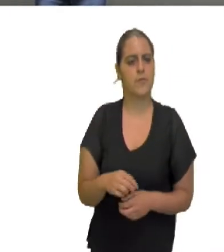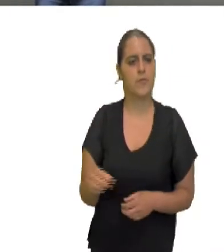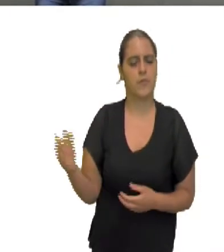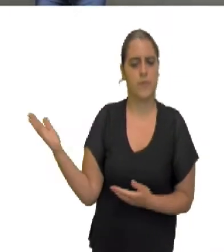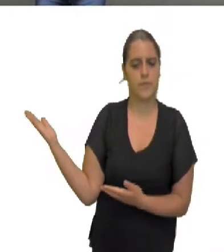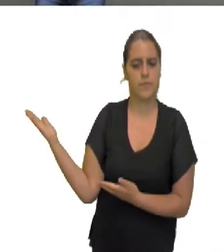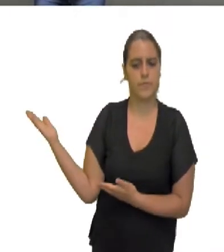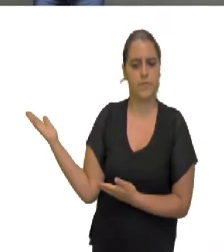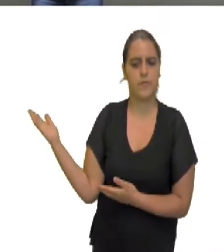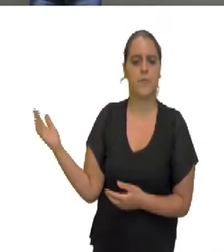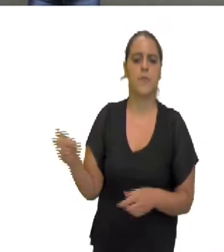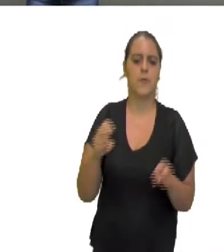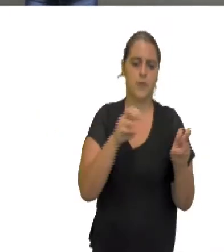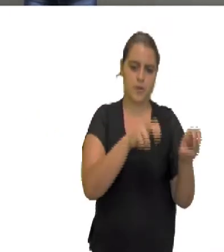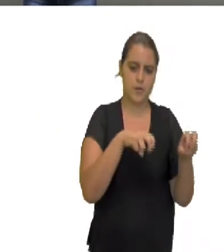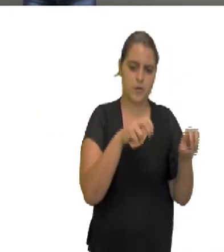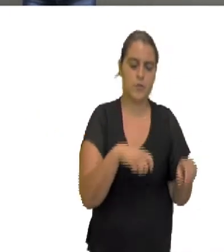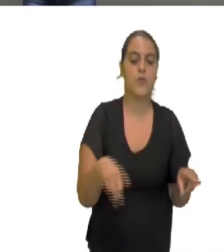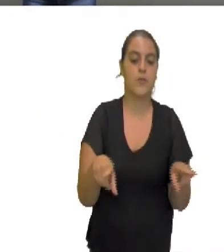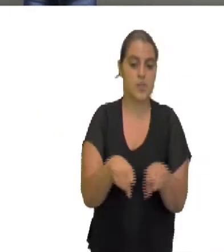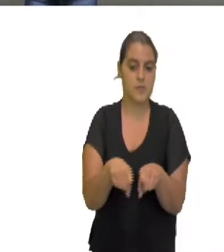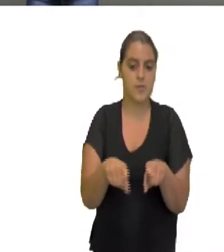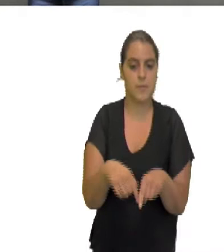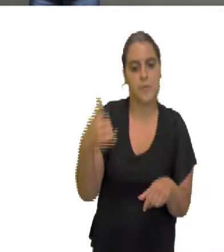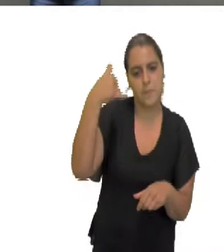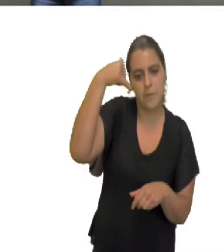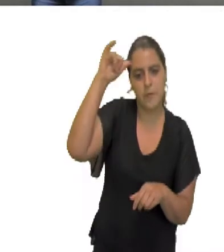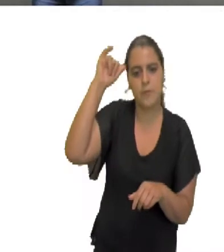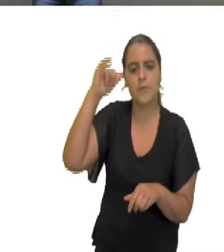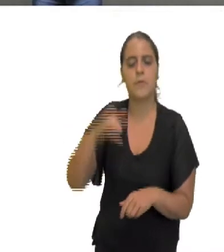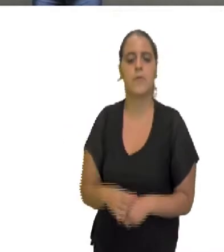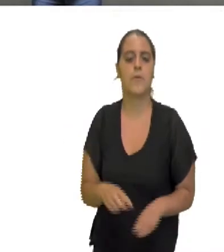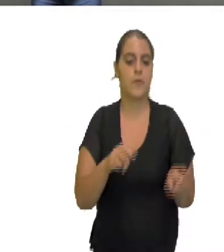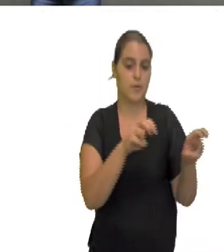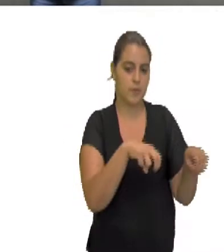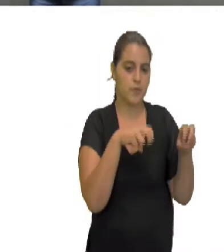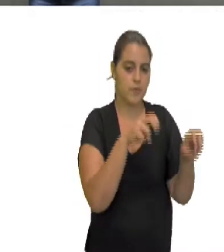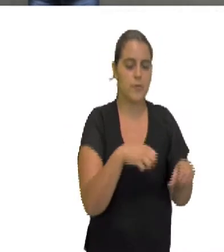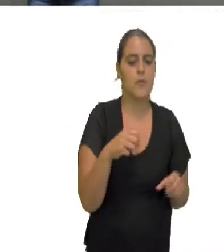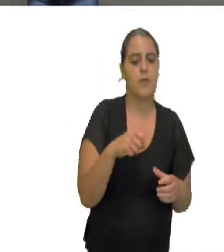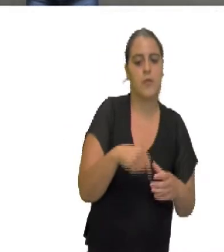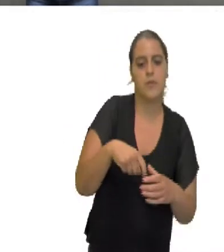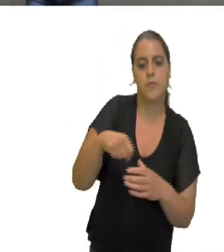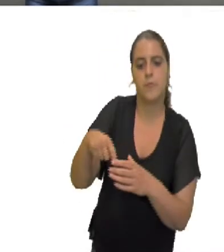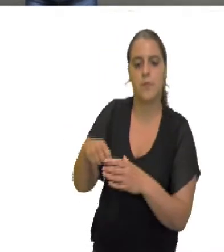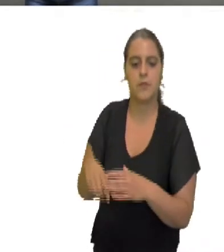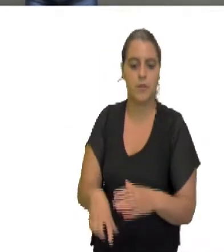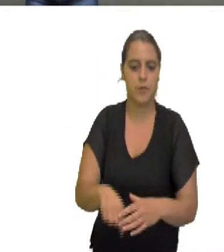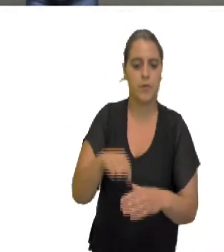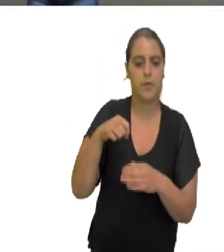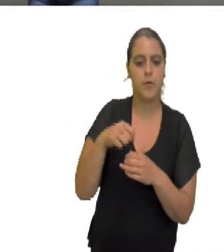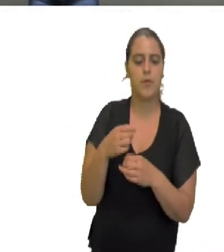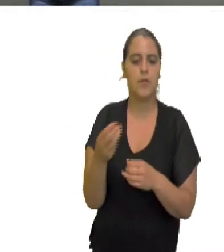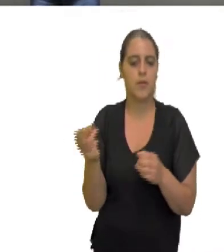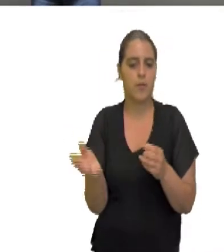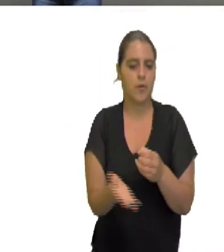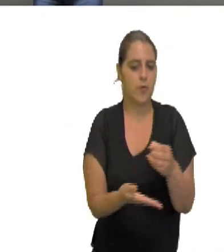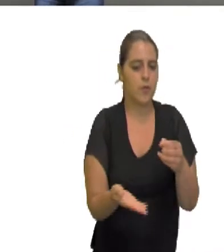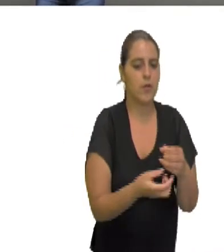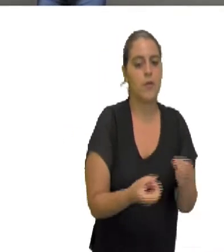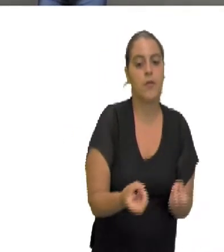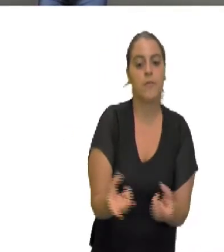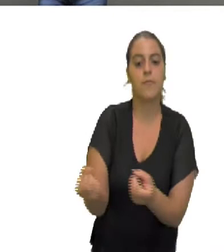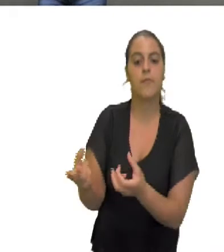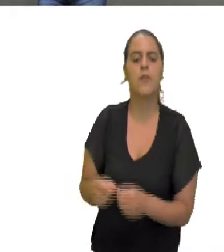dos agricultores e pecuaristas. Os agricultores, eles plantam, colhem e vendem.